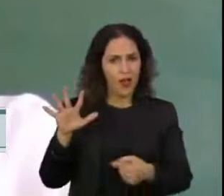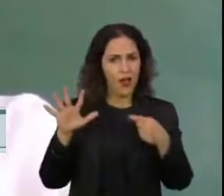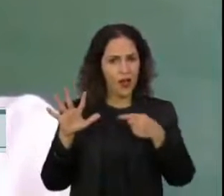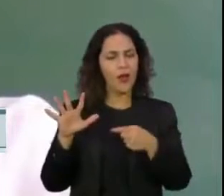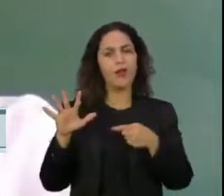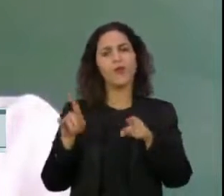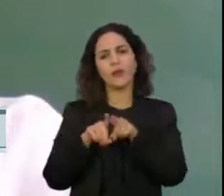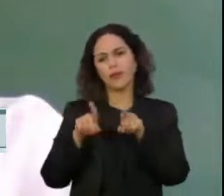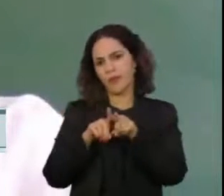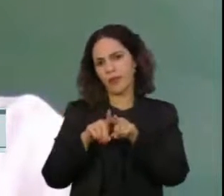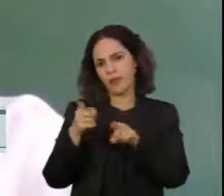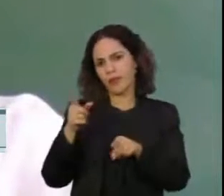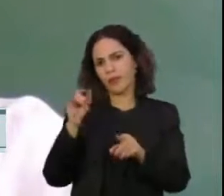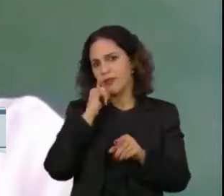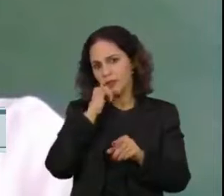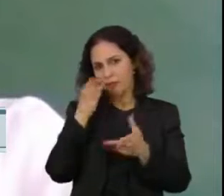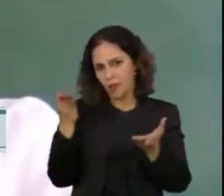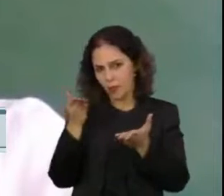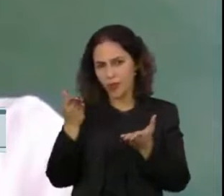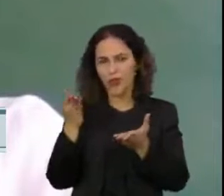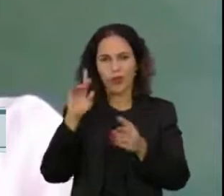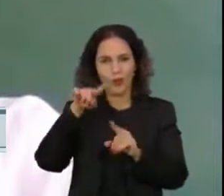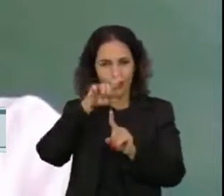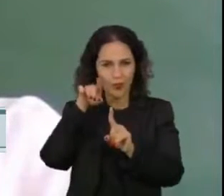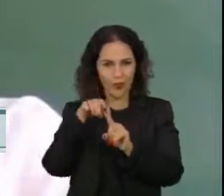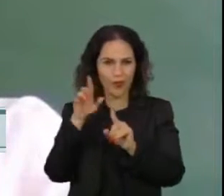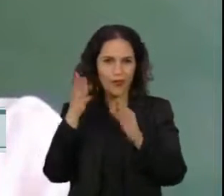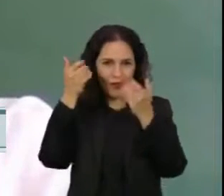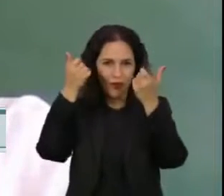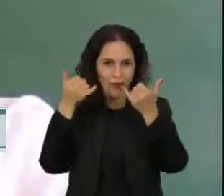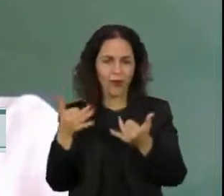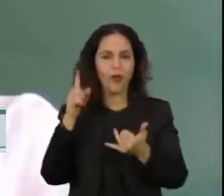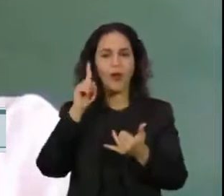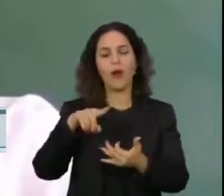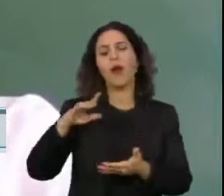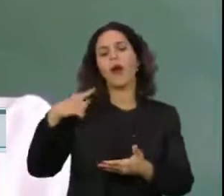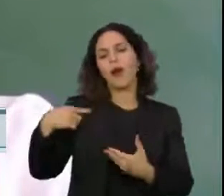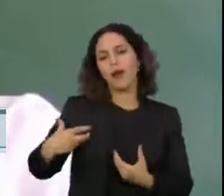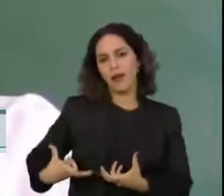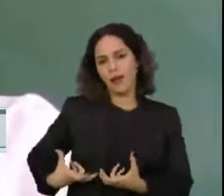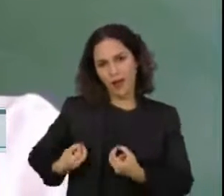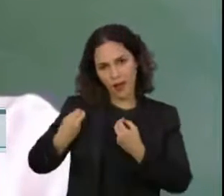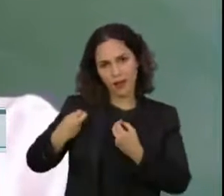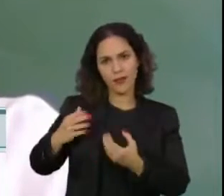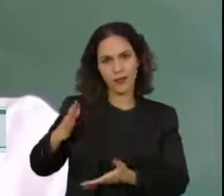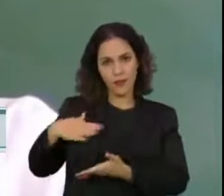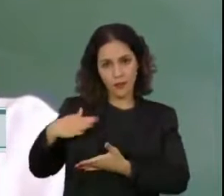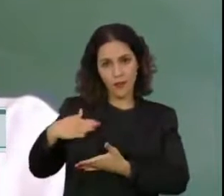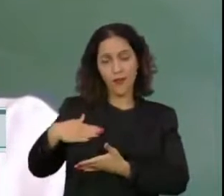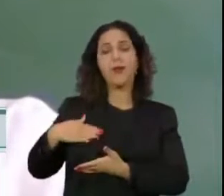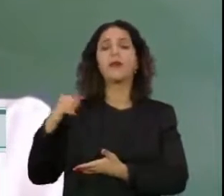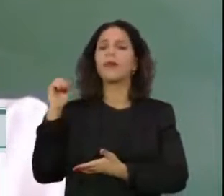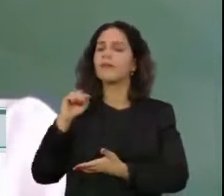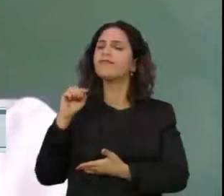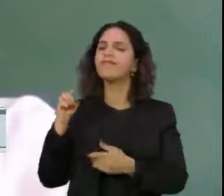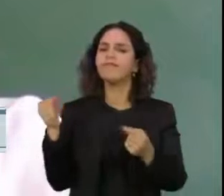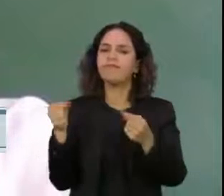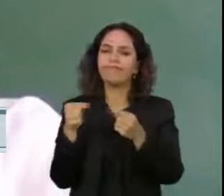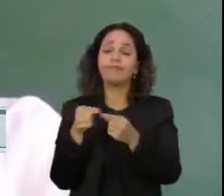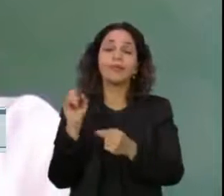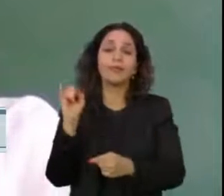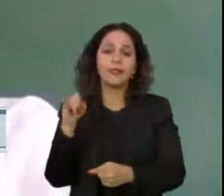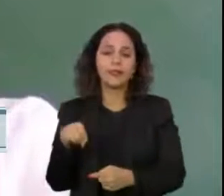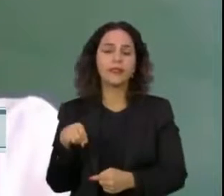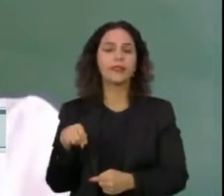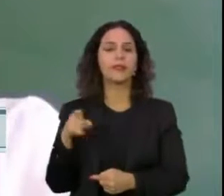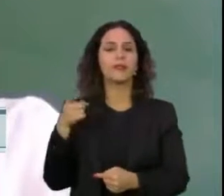em especial, em particular, o mote da nossa conversa, é o câncer de mama, tem sim, em grande parte, relação